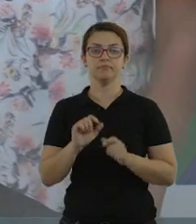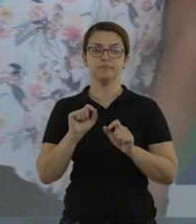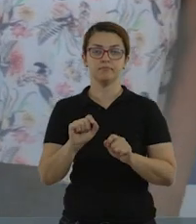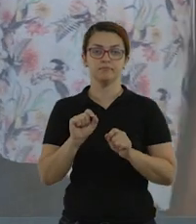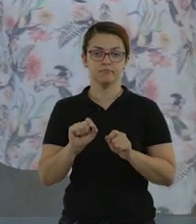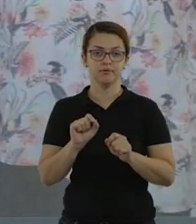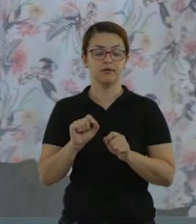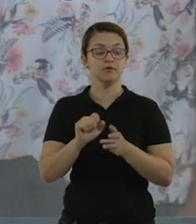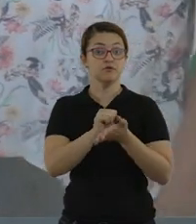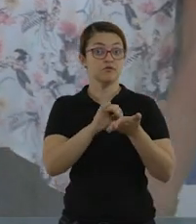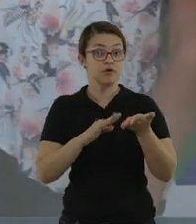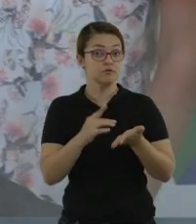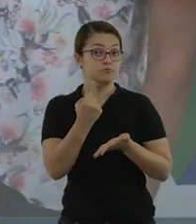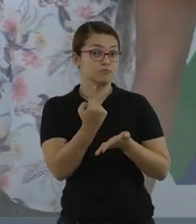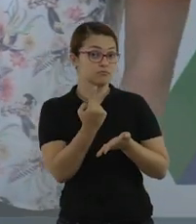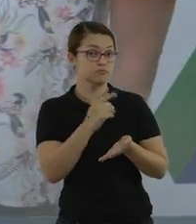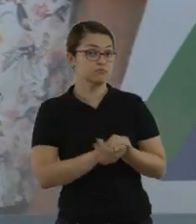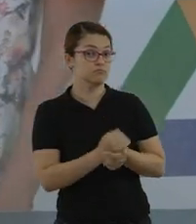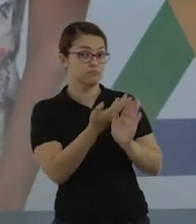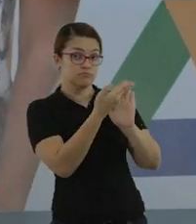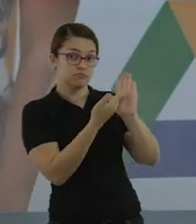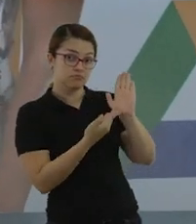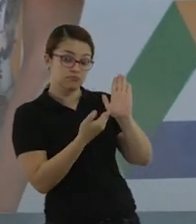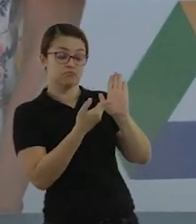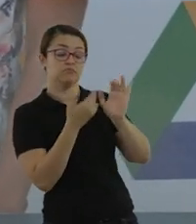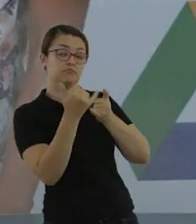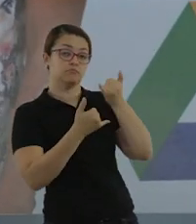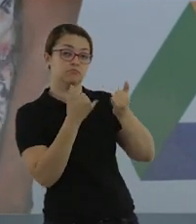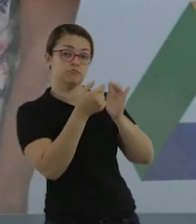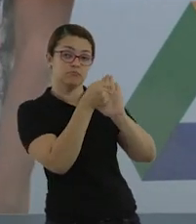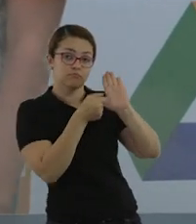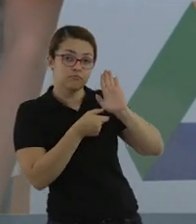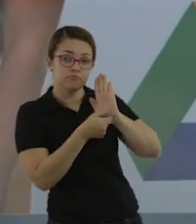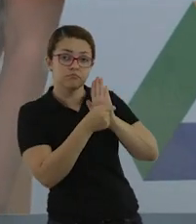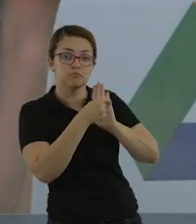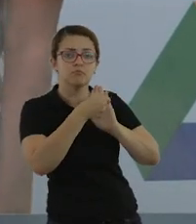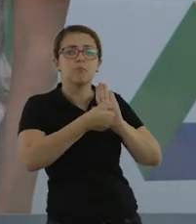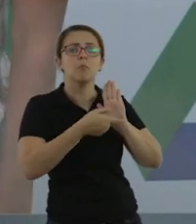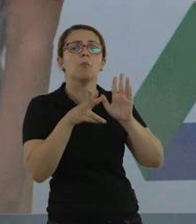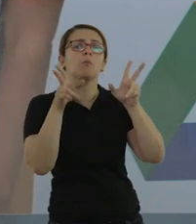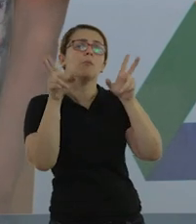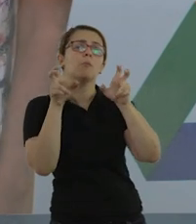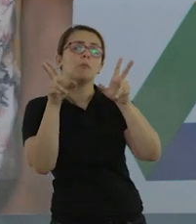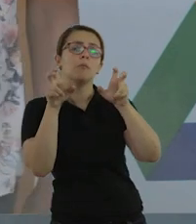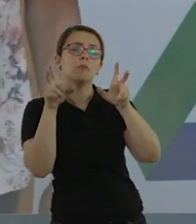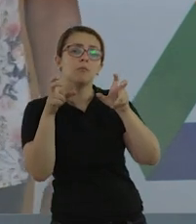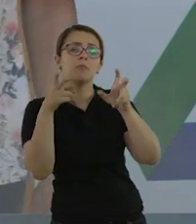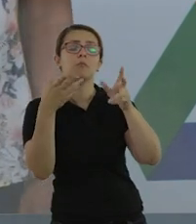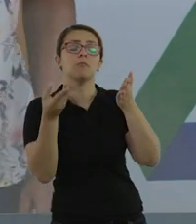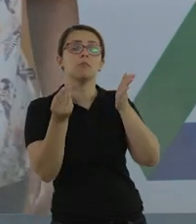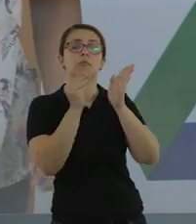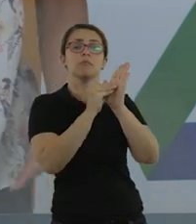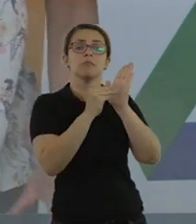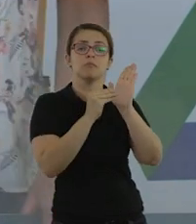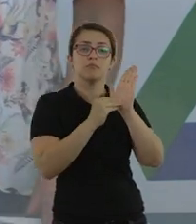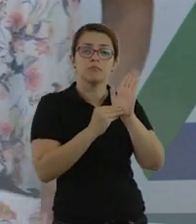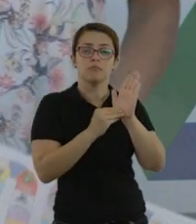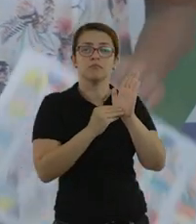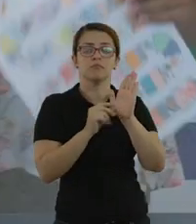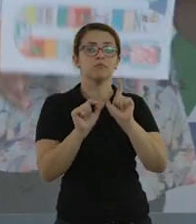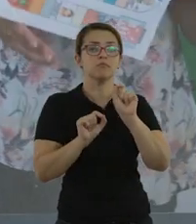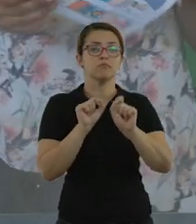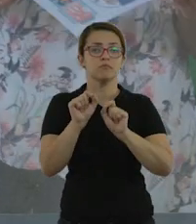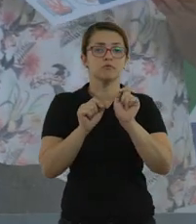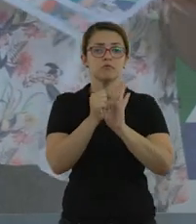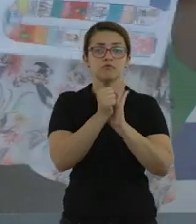para a atividade 1. Este é um tabuleiro de trilha. Observe qual é o assunto de que ele trata e registre. Para a